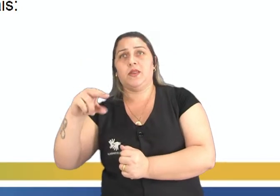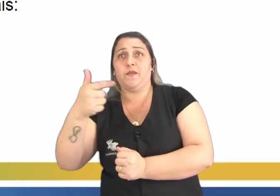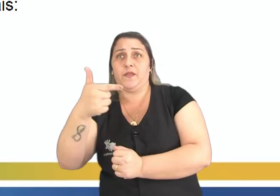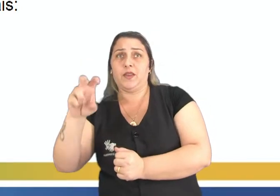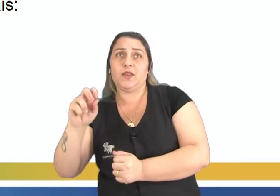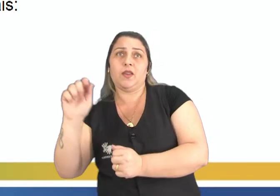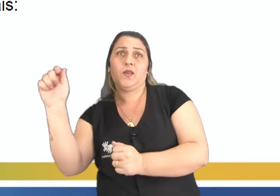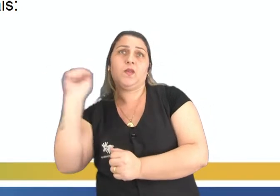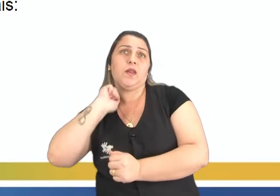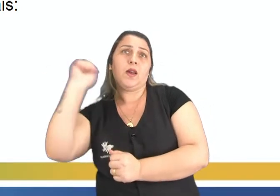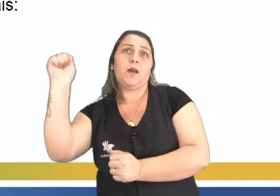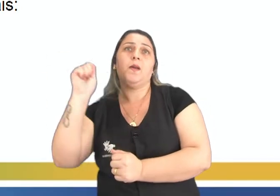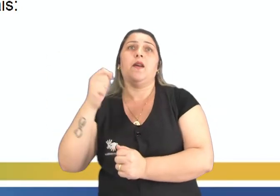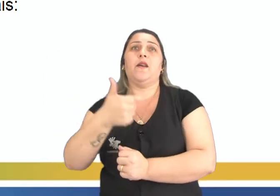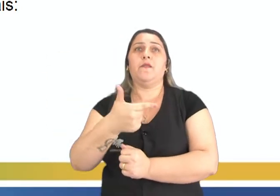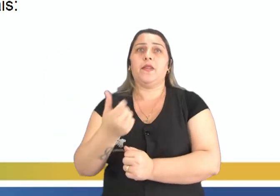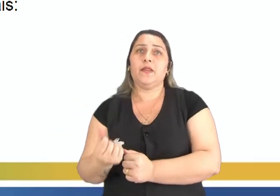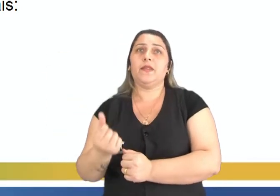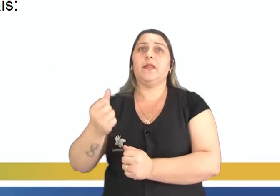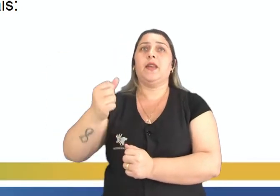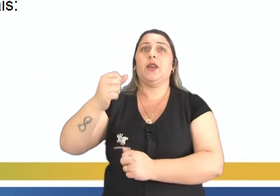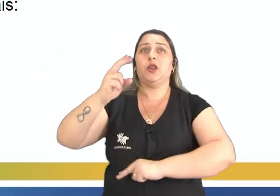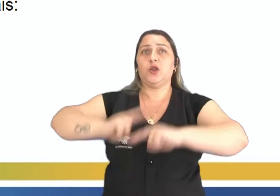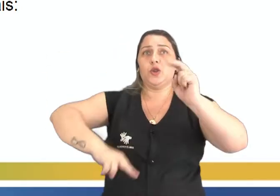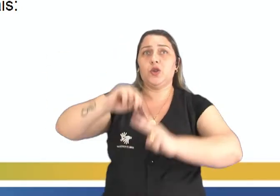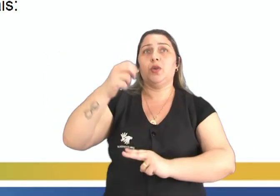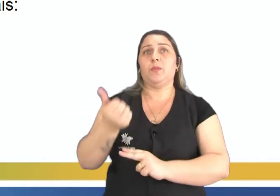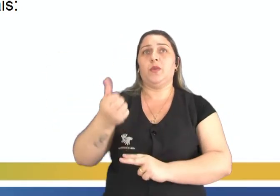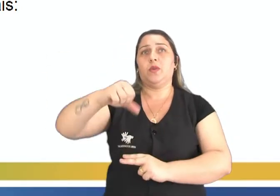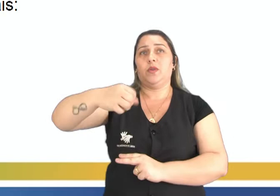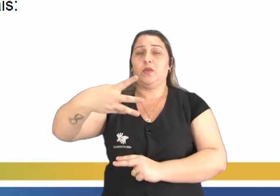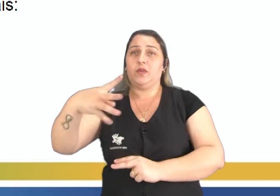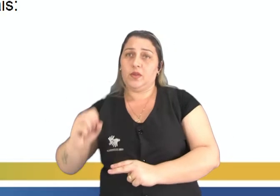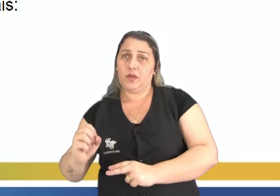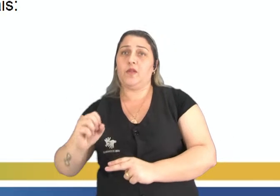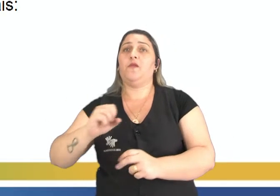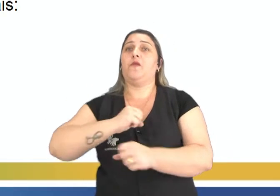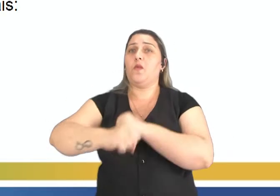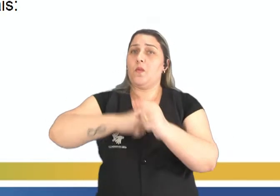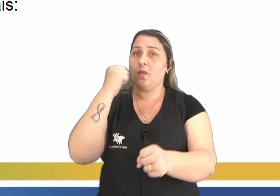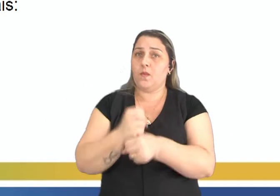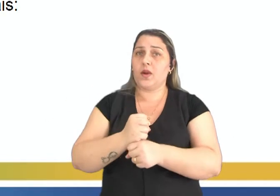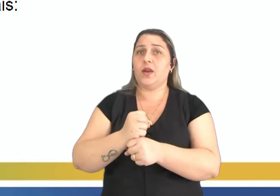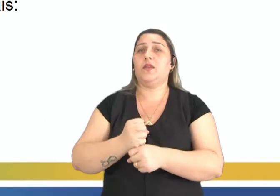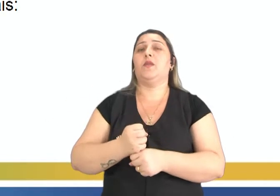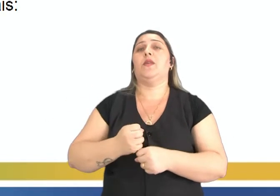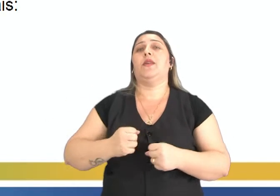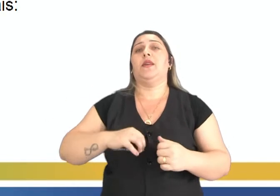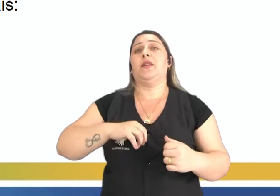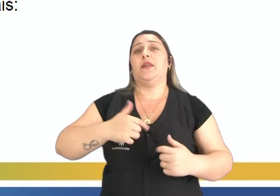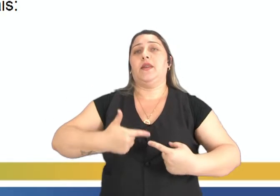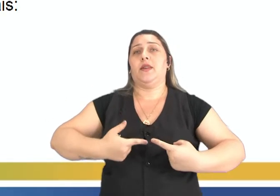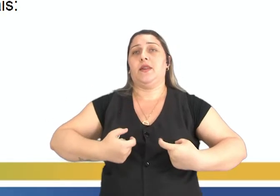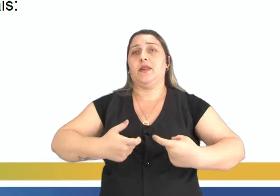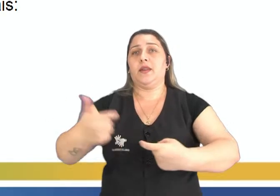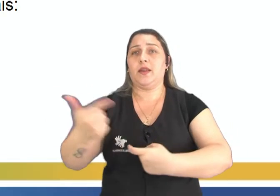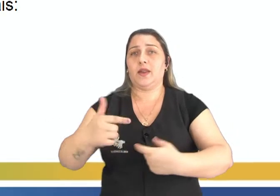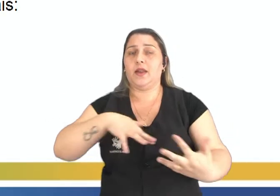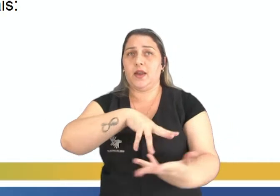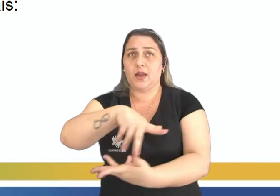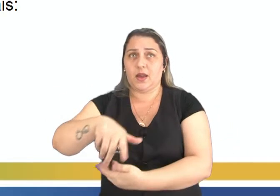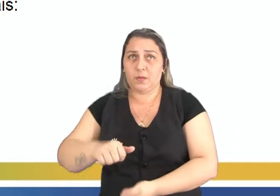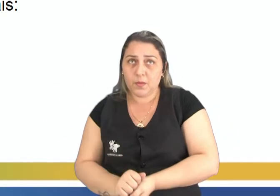de 1945. 1945 foi o ano em que a guerra acabou, certo? A Segunda Guerra Mundial começou